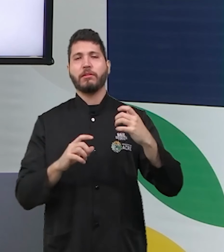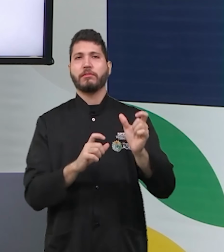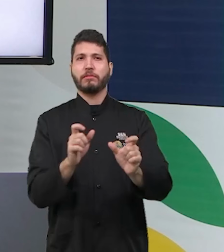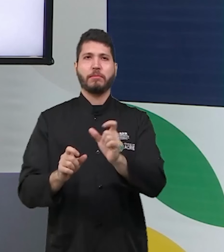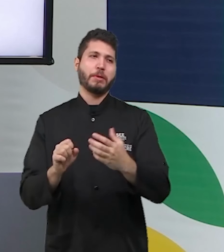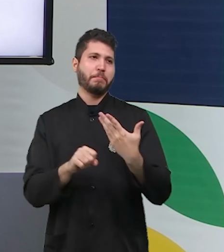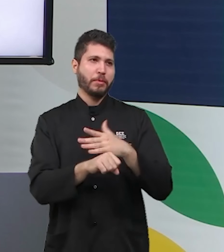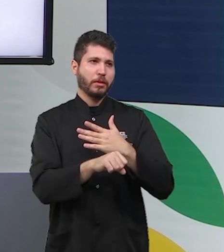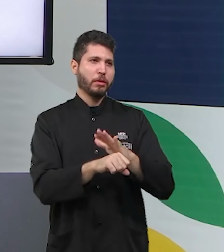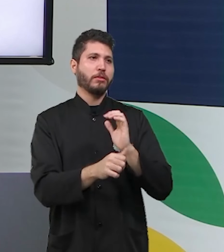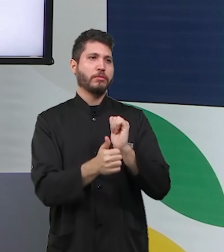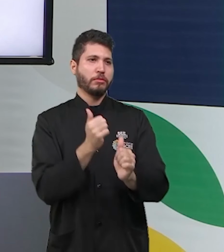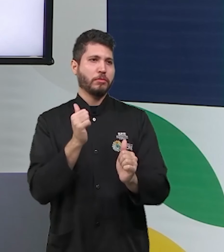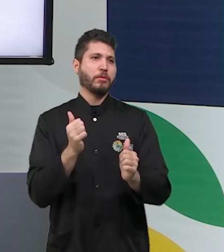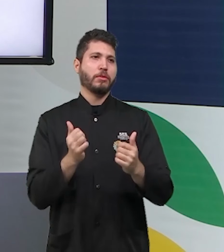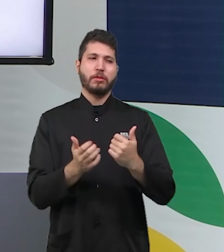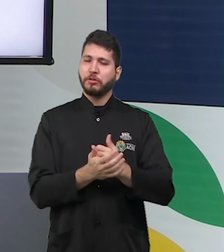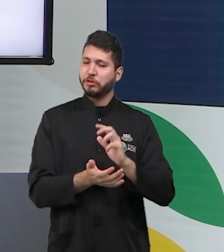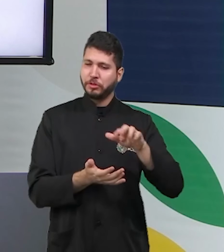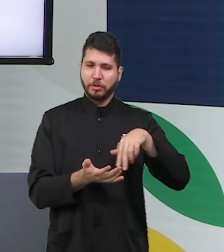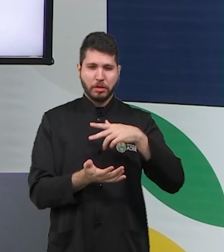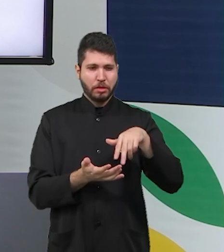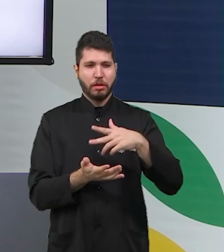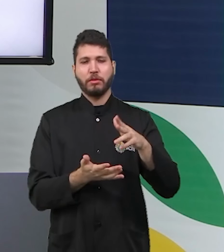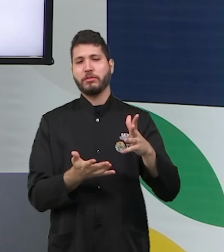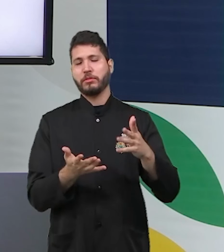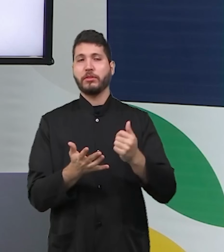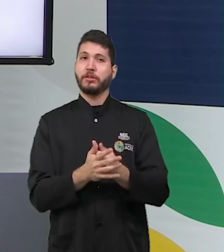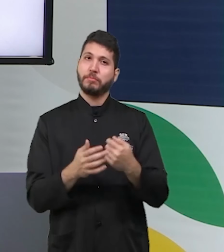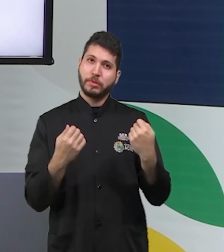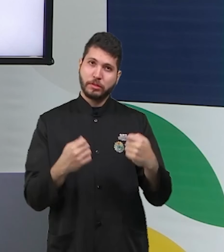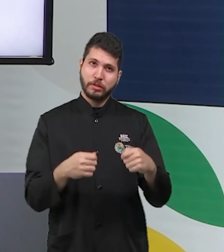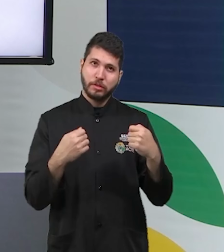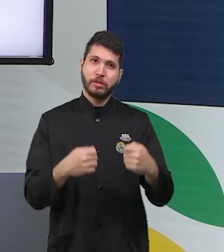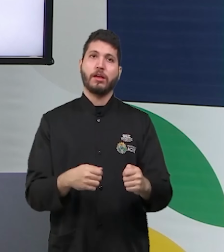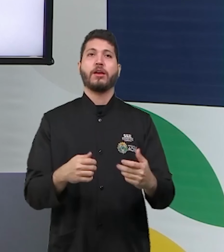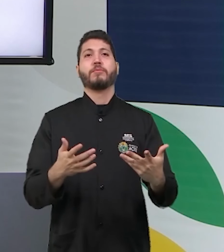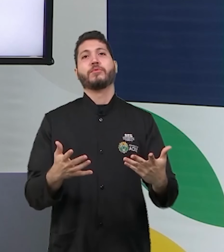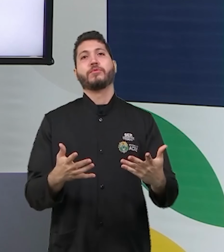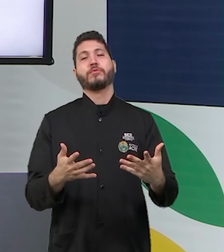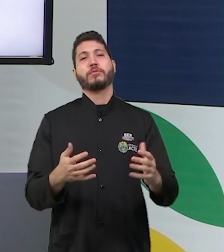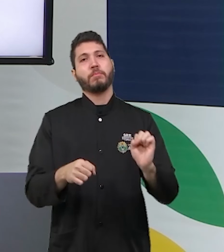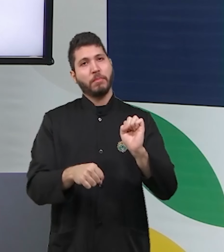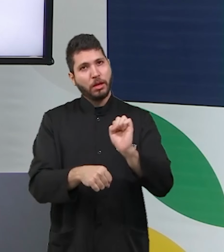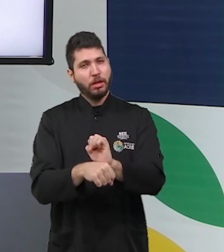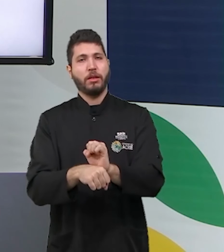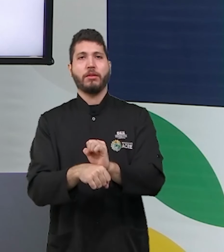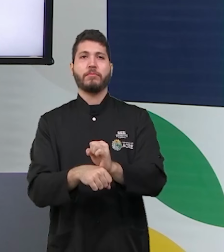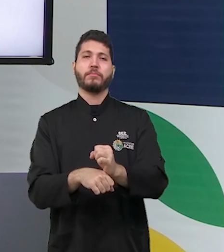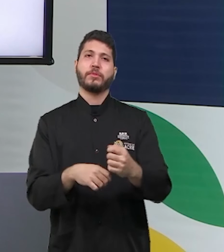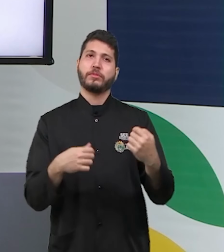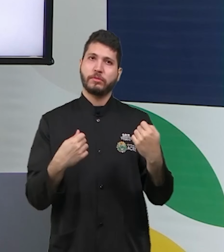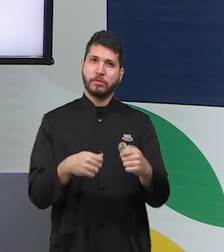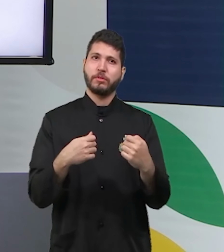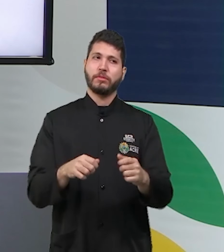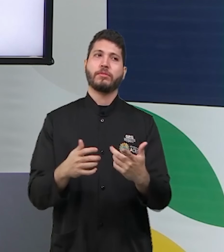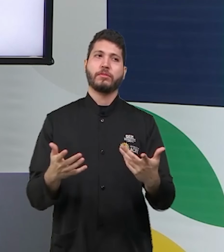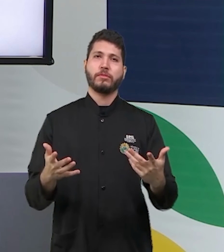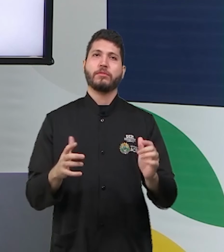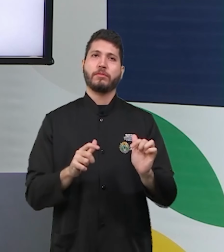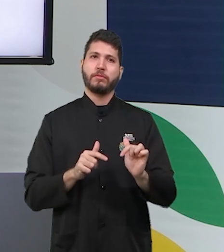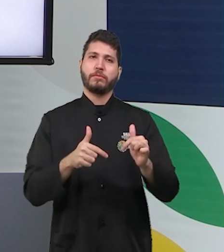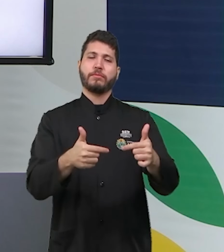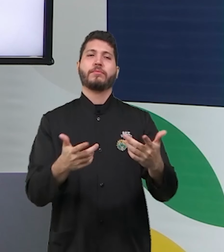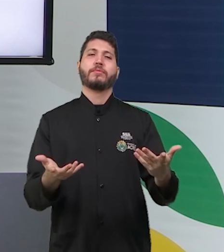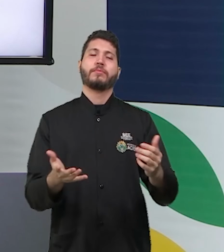não é diferente, infelizmente. E a gente precisa combater esse tipo de situações e para isso a gente pode utilizar os verbos da aula de